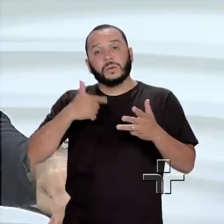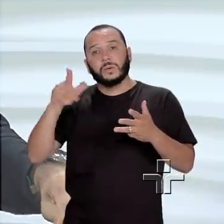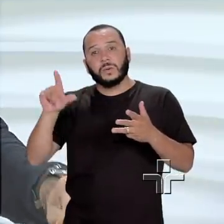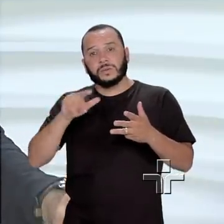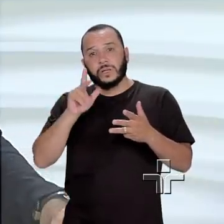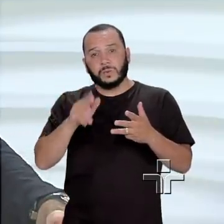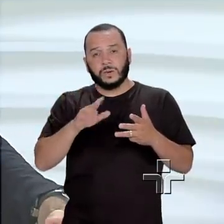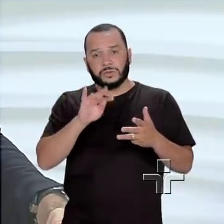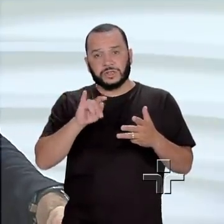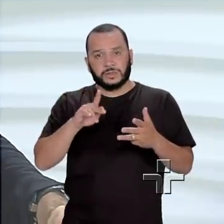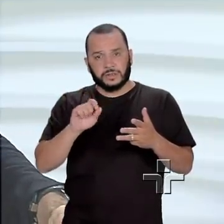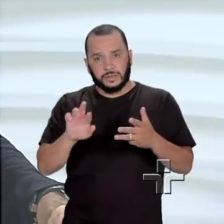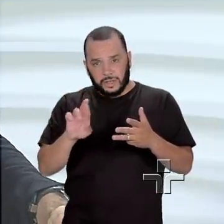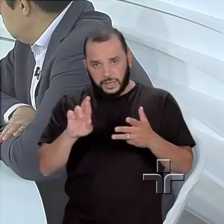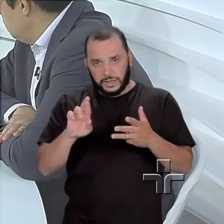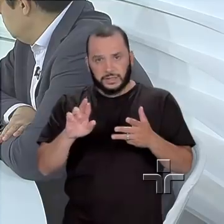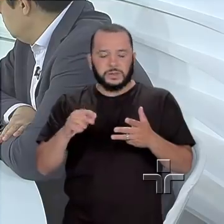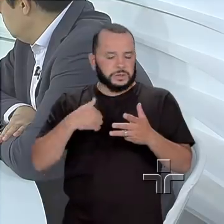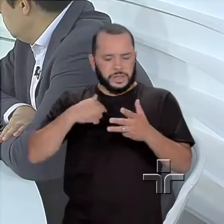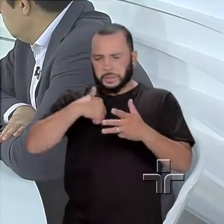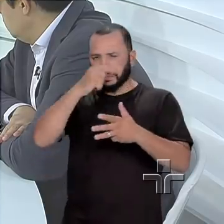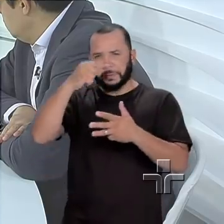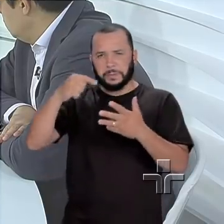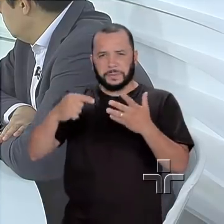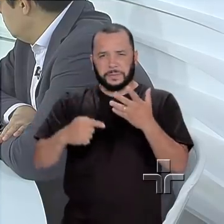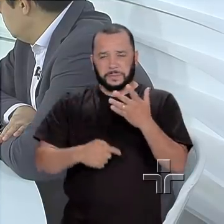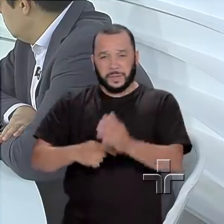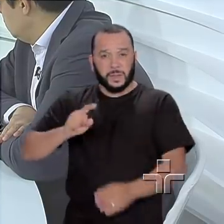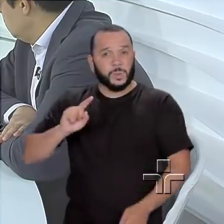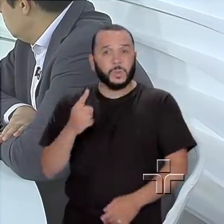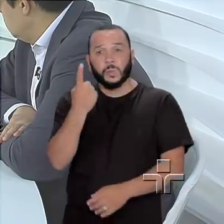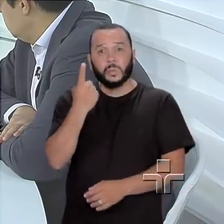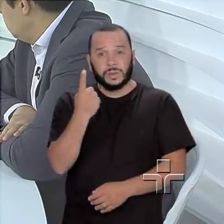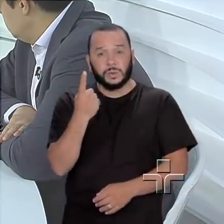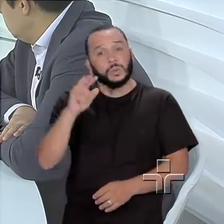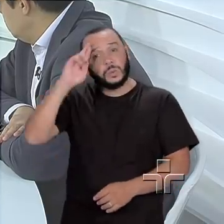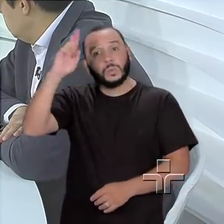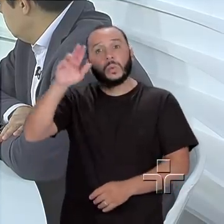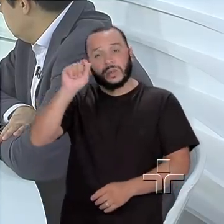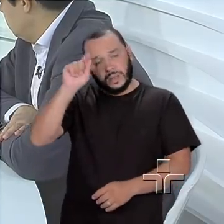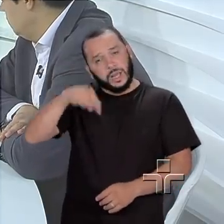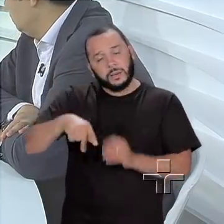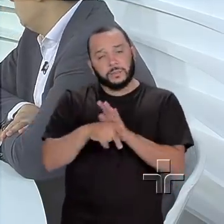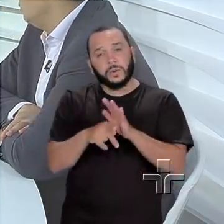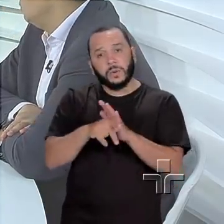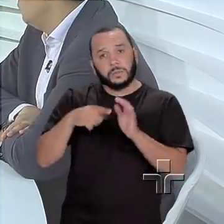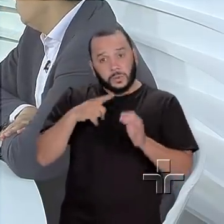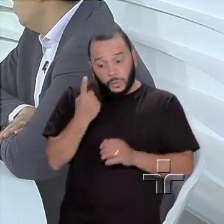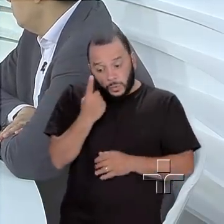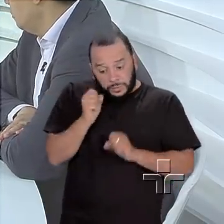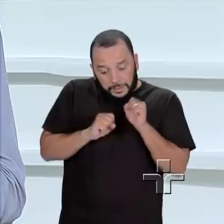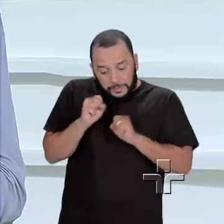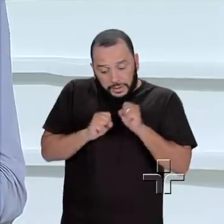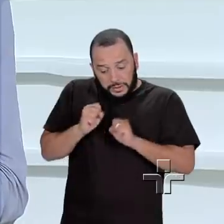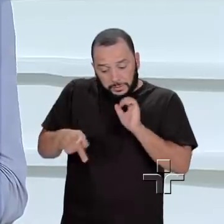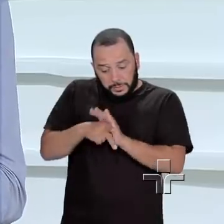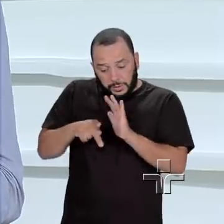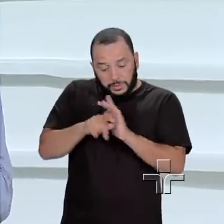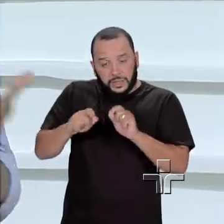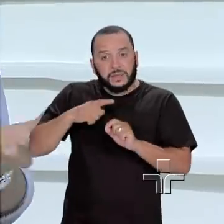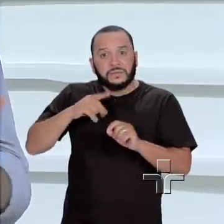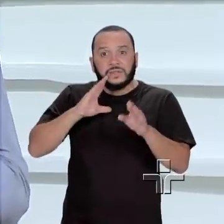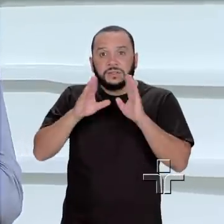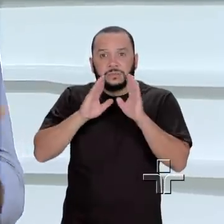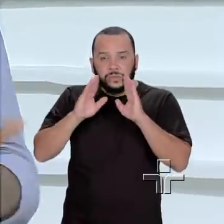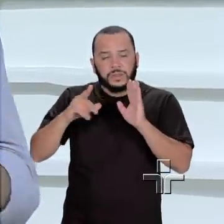vai monopolizar os relacionamentos também. Então, quer dizer, se você começa a olhar essa criação desse monopólio, ele realmente não tem concorrência. O Google, você mesmo falou